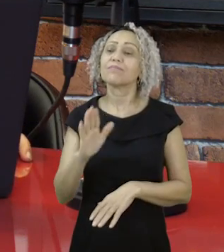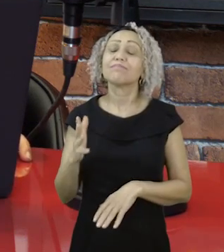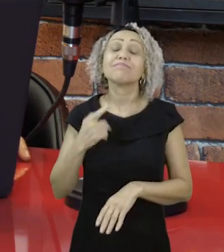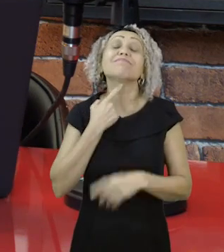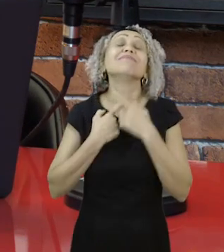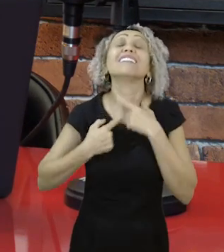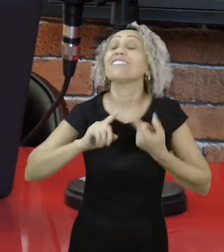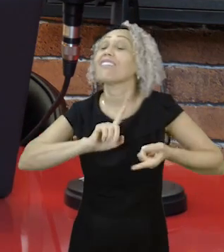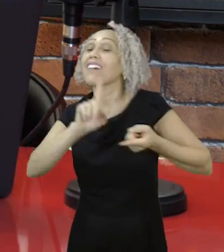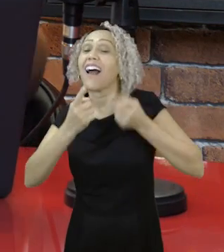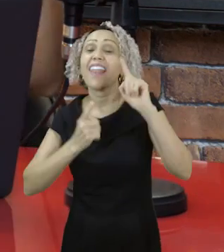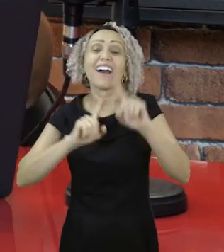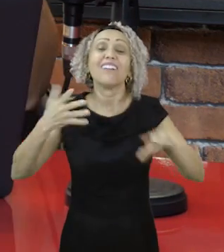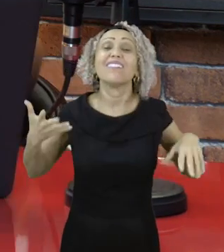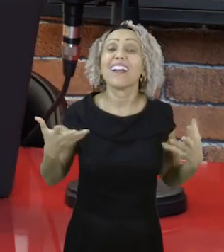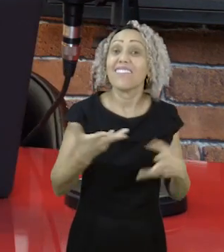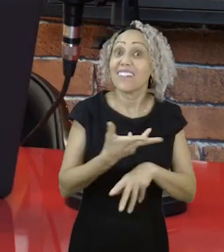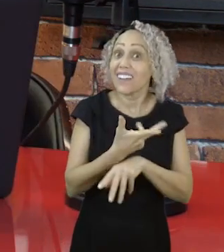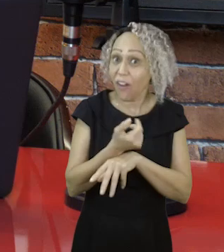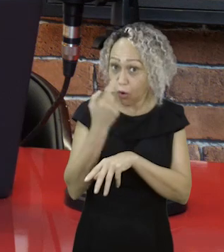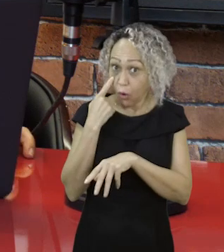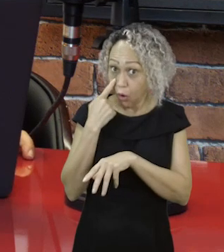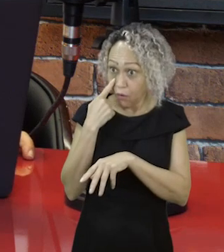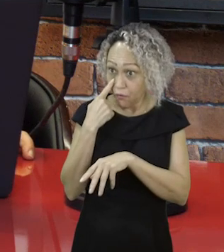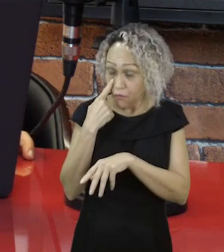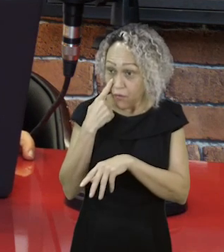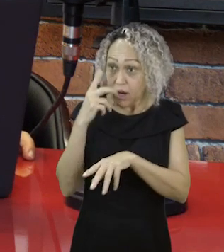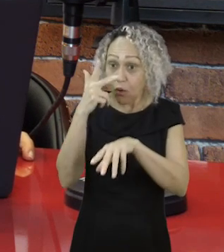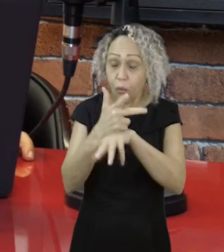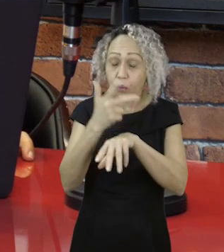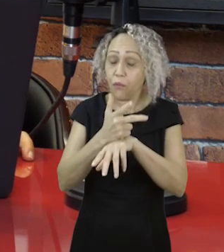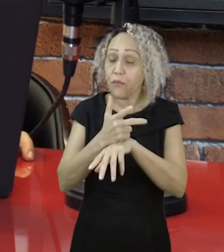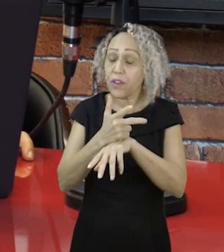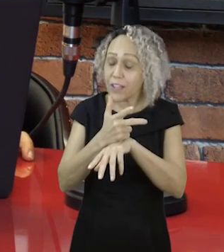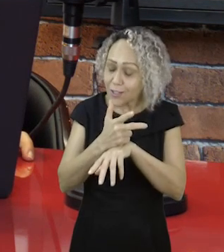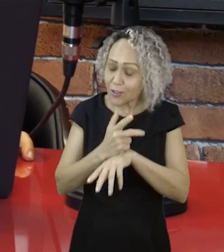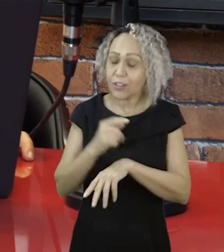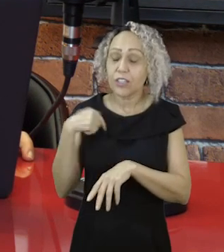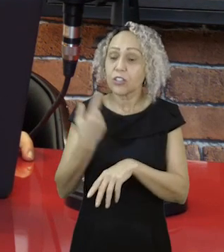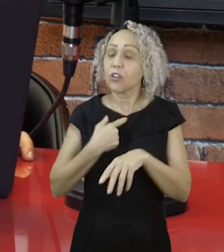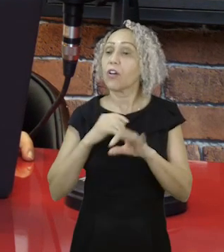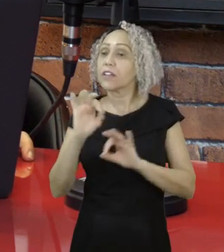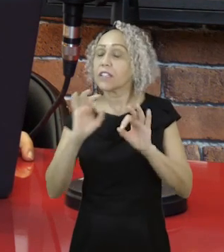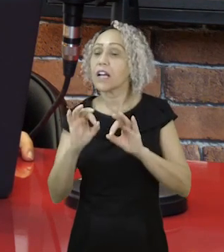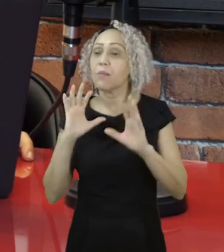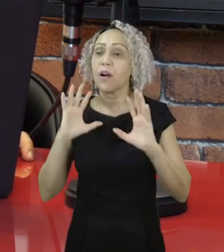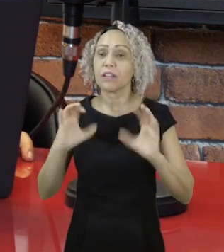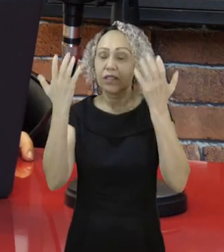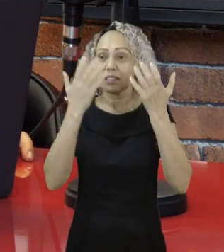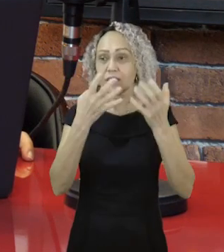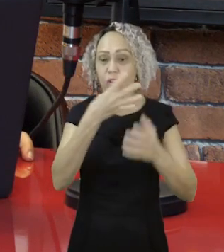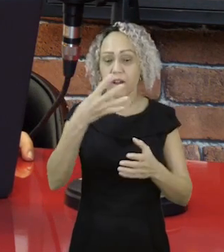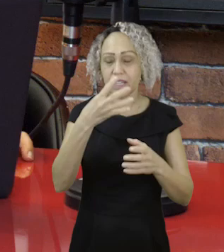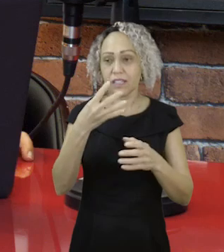de vocês desejando um ótimo carnaval. E não deixe de conferir na íntegra o vídeo que produzimos em comemoração ao aniversário